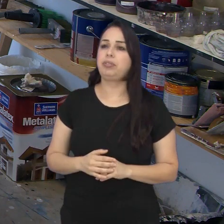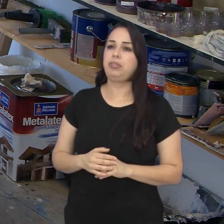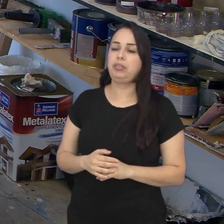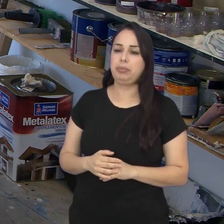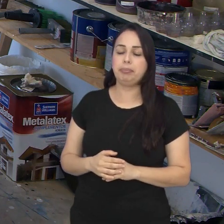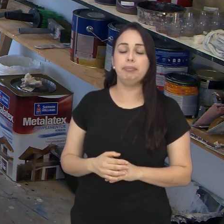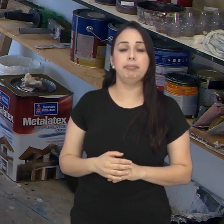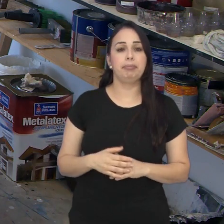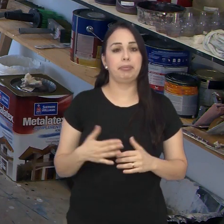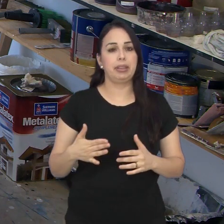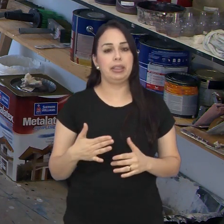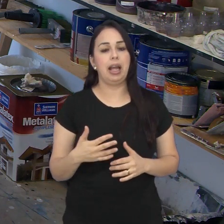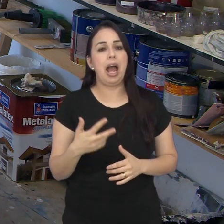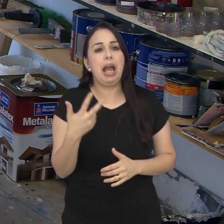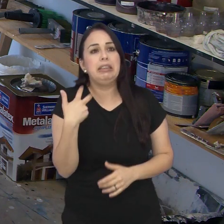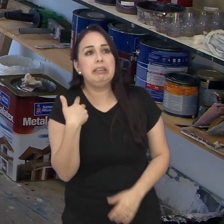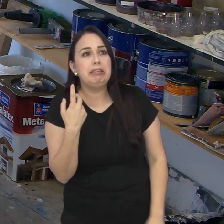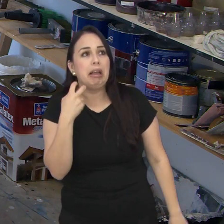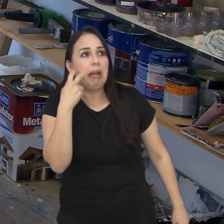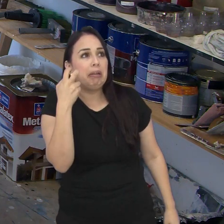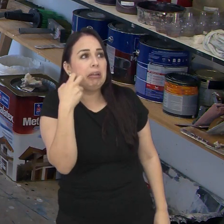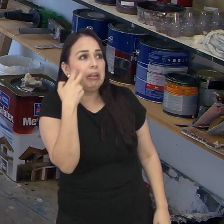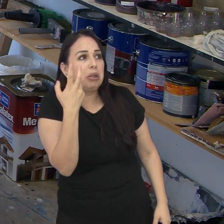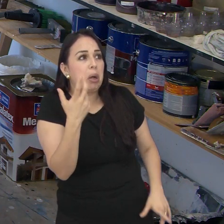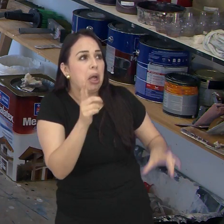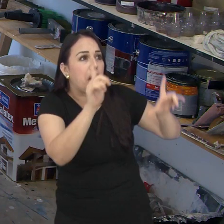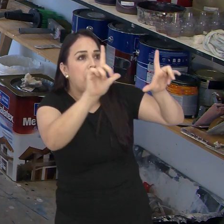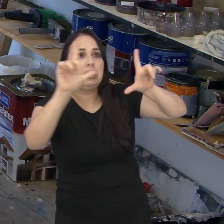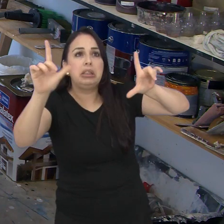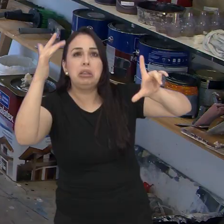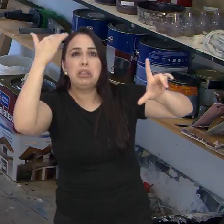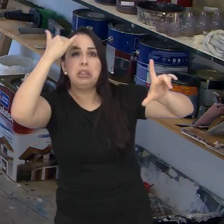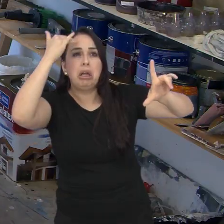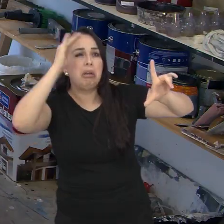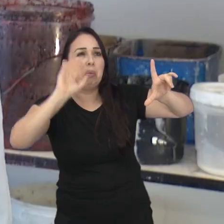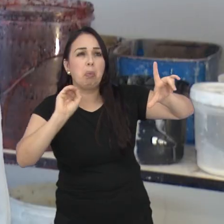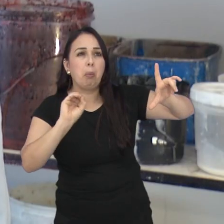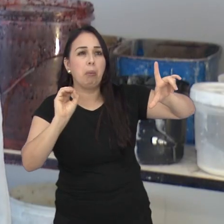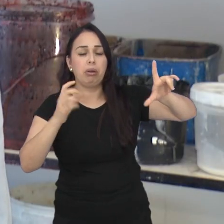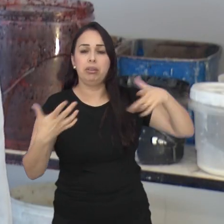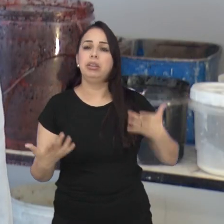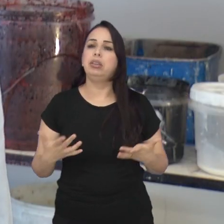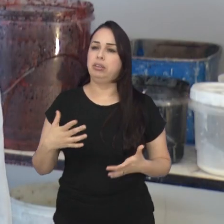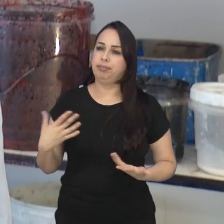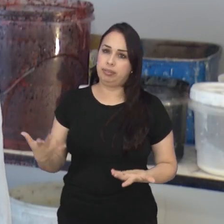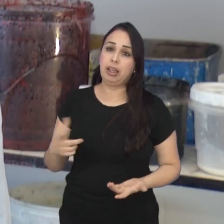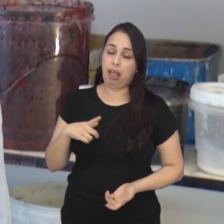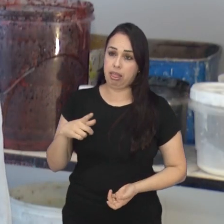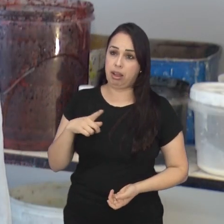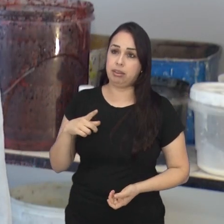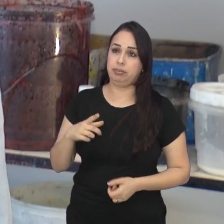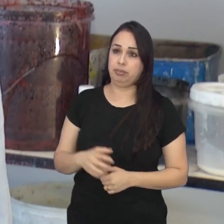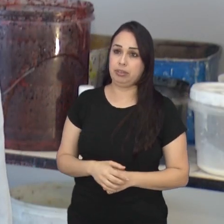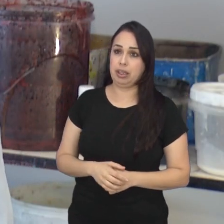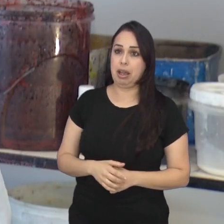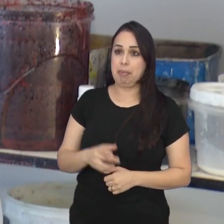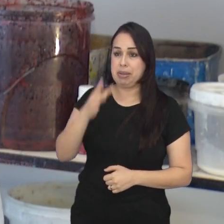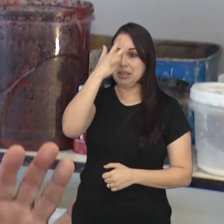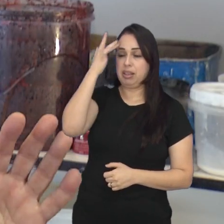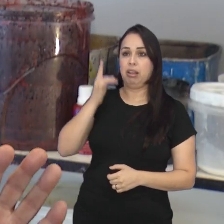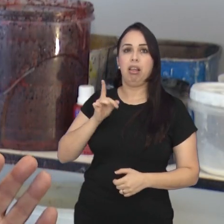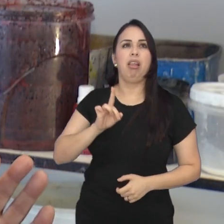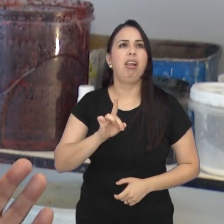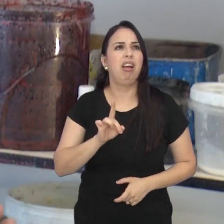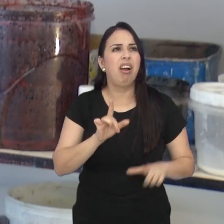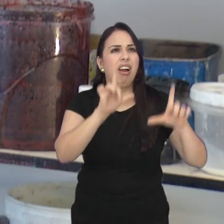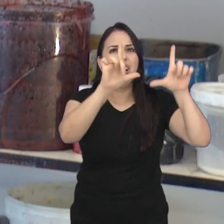uma coisa assim, tenho vergonha porque não estou entendendo, né? Existe isso mesmo, né? A pessoa já chega e